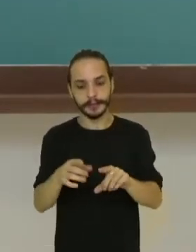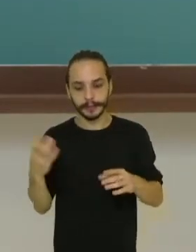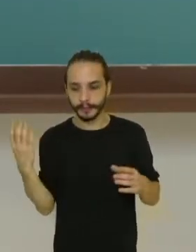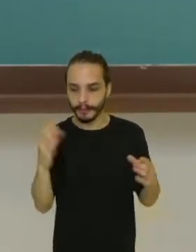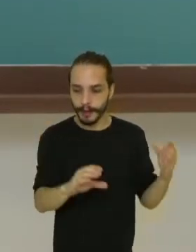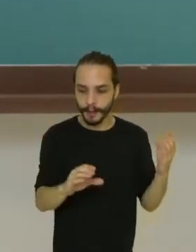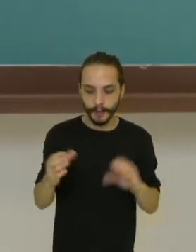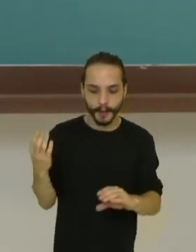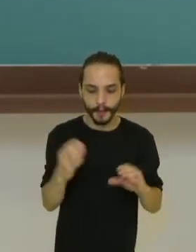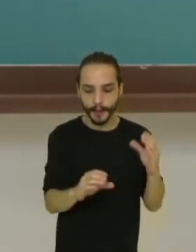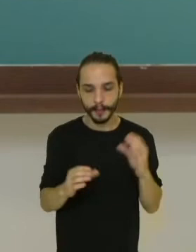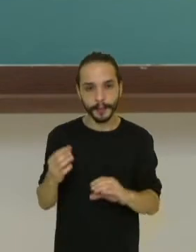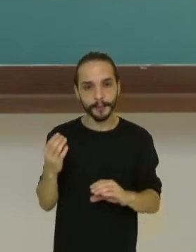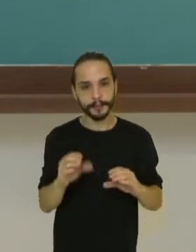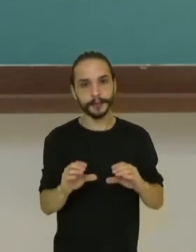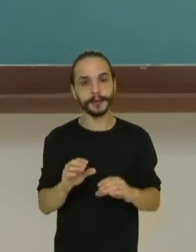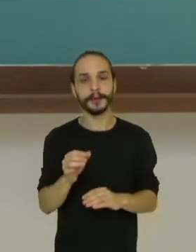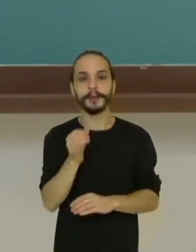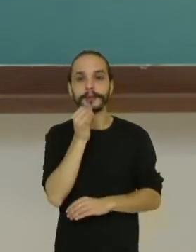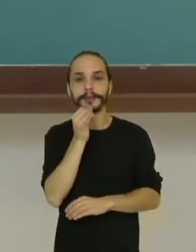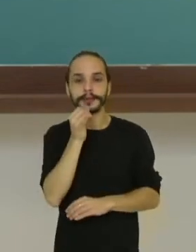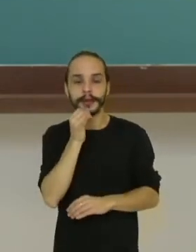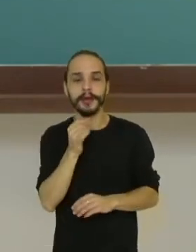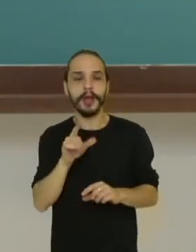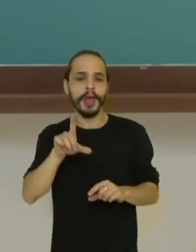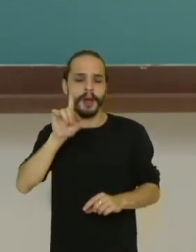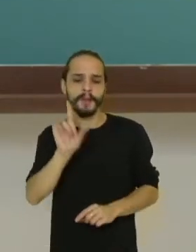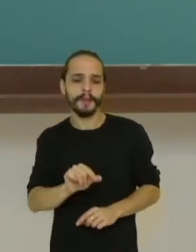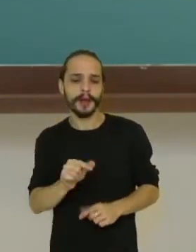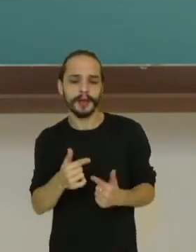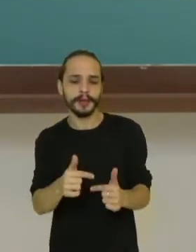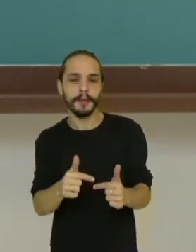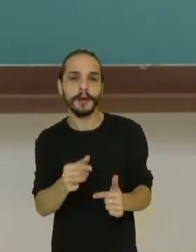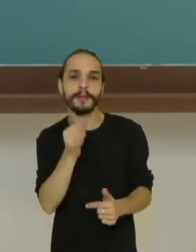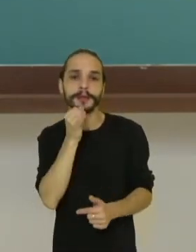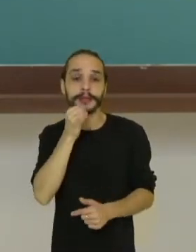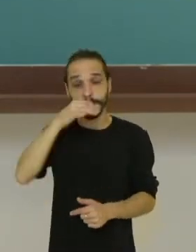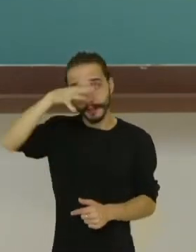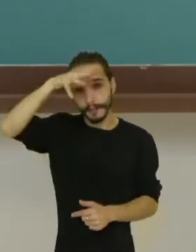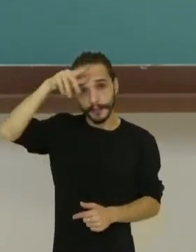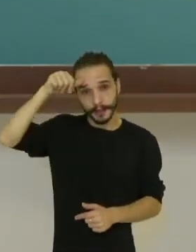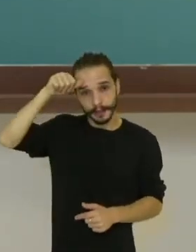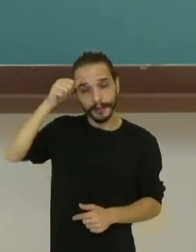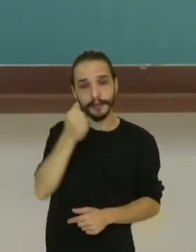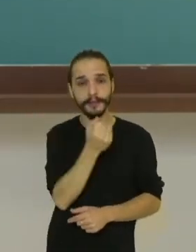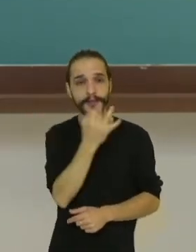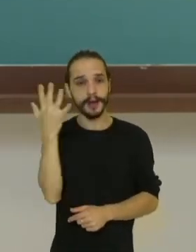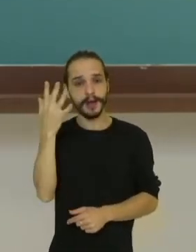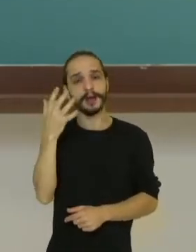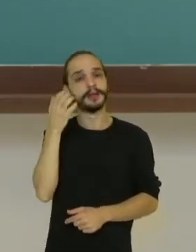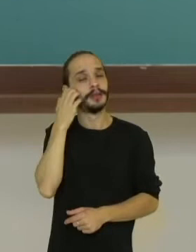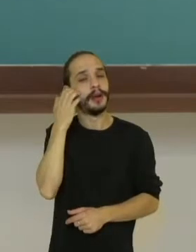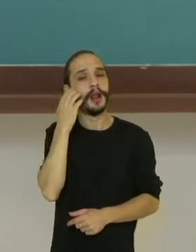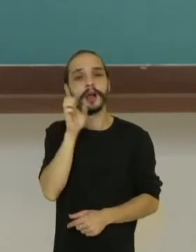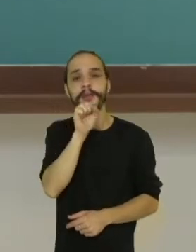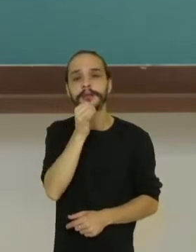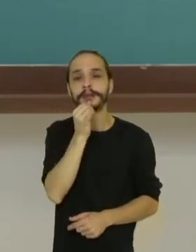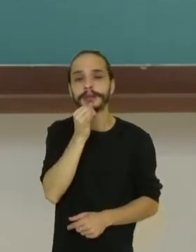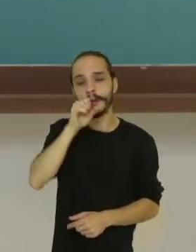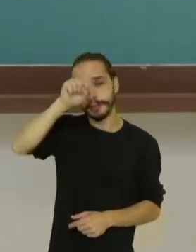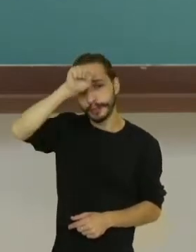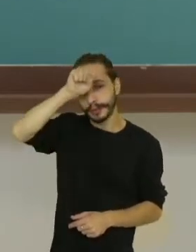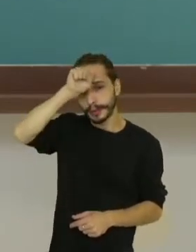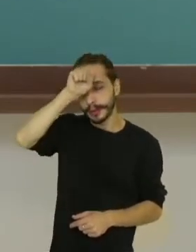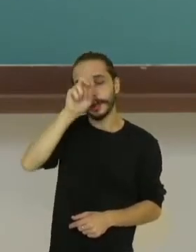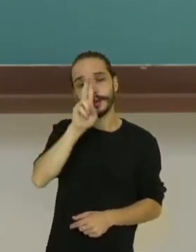obra barata, como, por exemplo, montado em Manaus, né? Vários tipos de celulares, como os da Samsung e assim por diante.